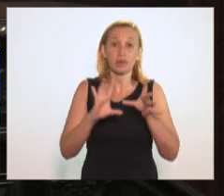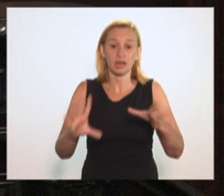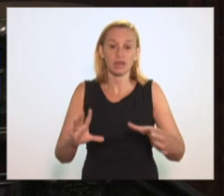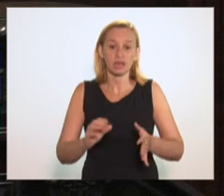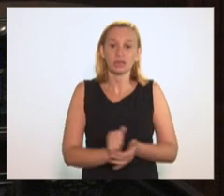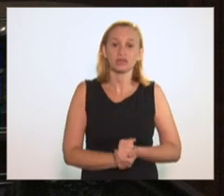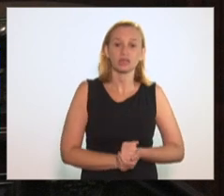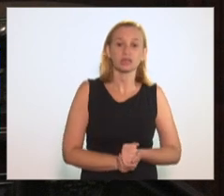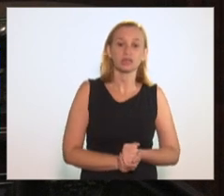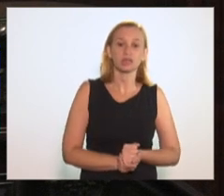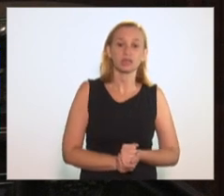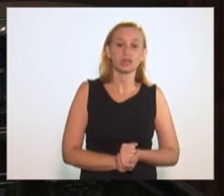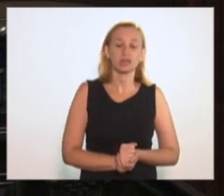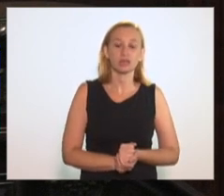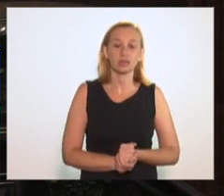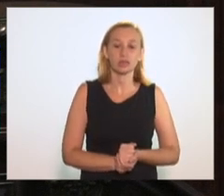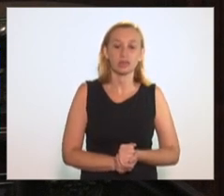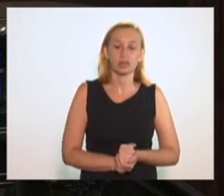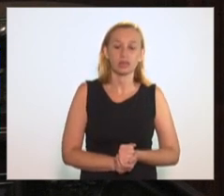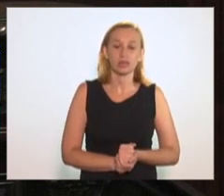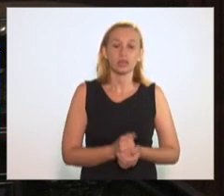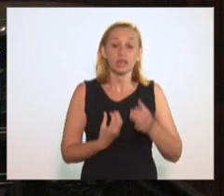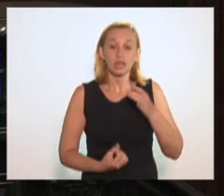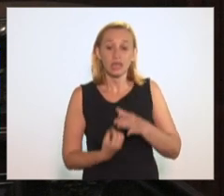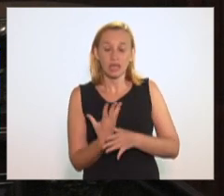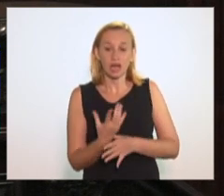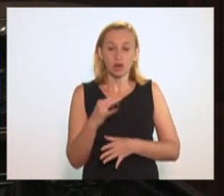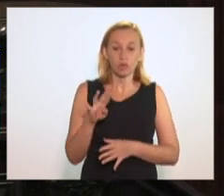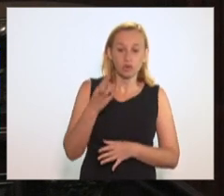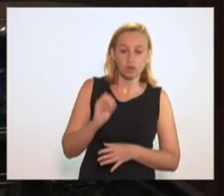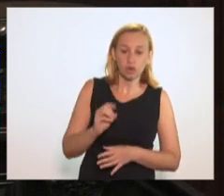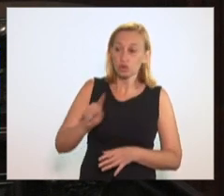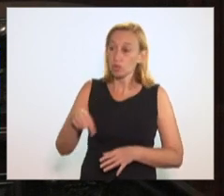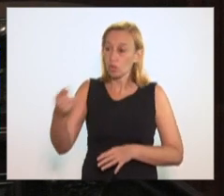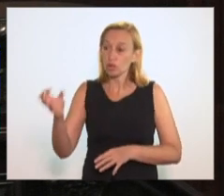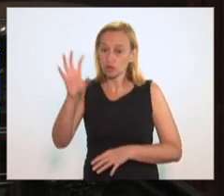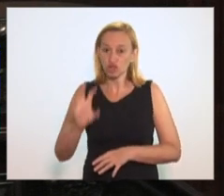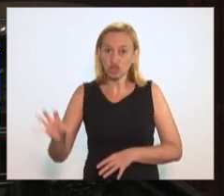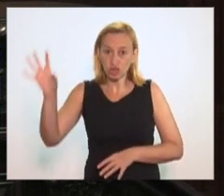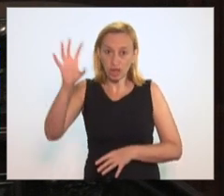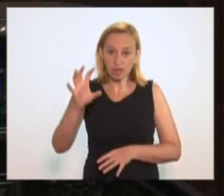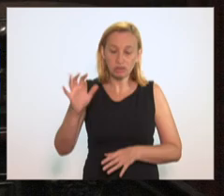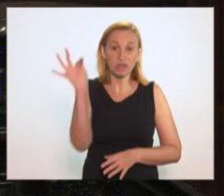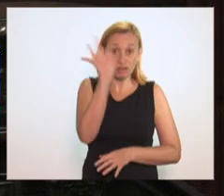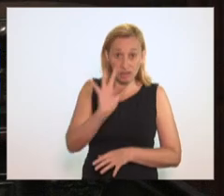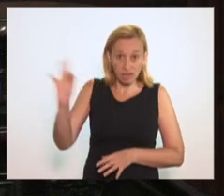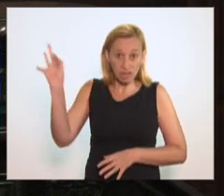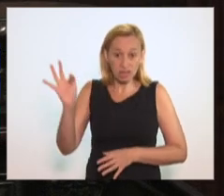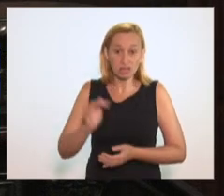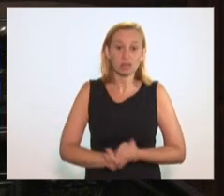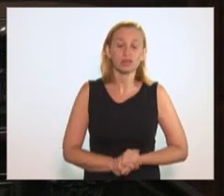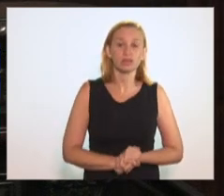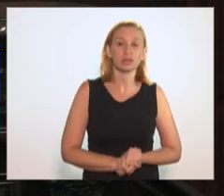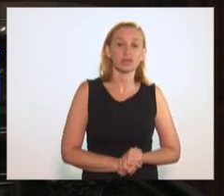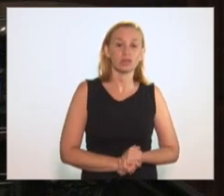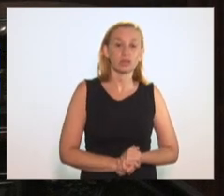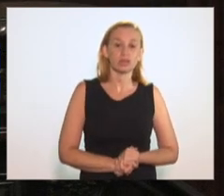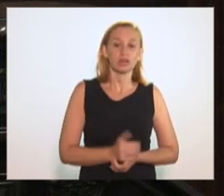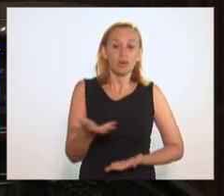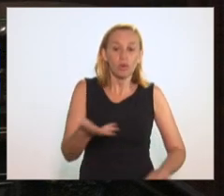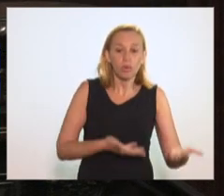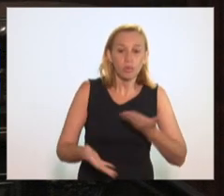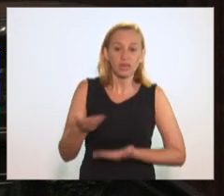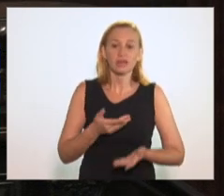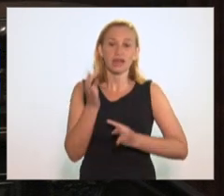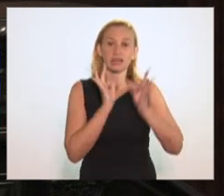a instituir ou participar de consórcios com outros estados e unidades da federação, a fim de compartilhar